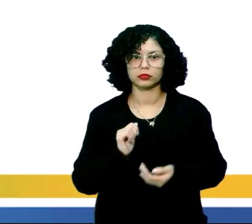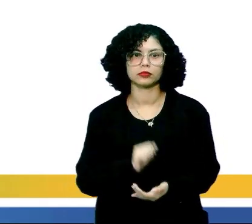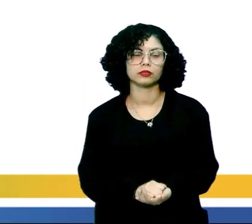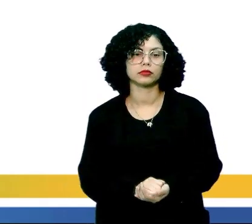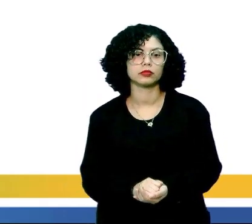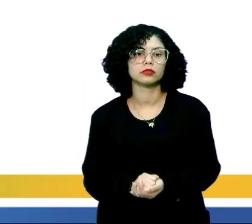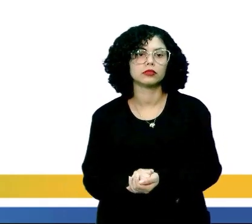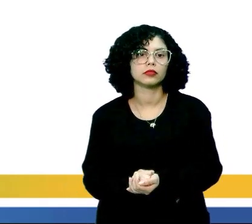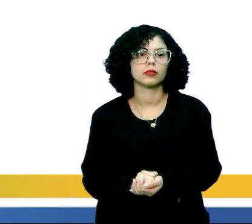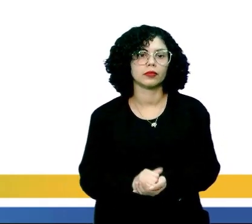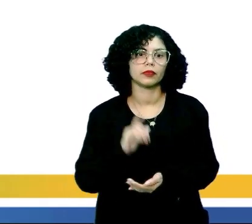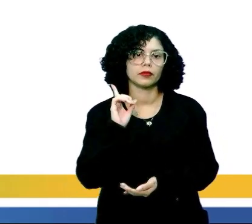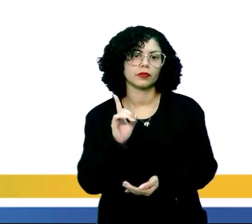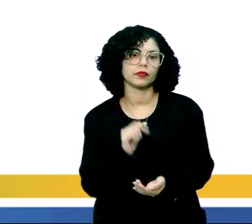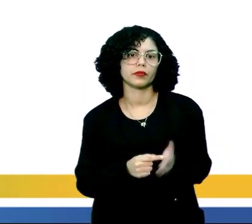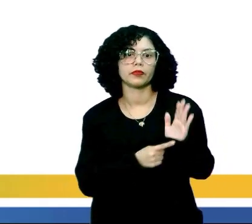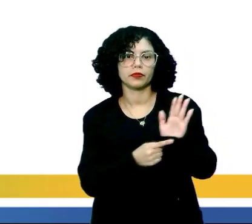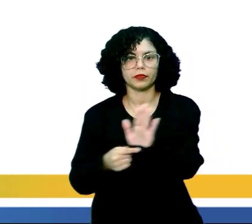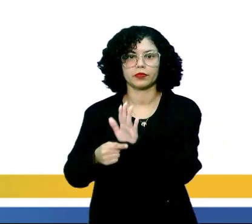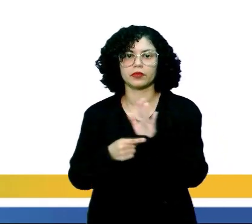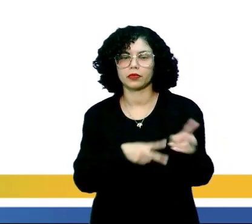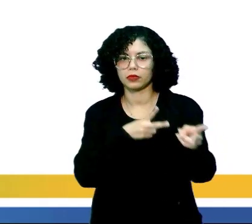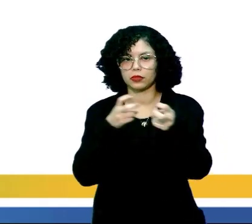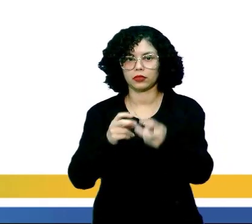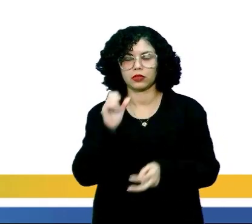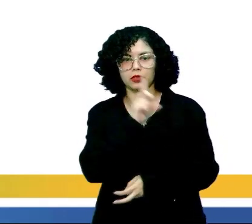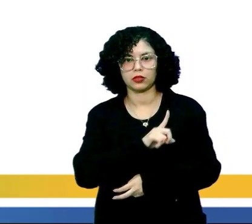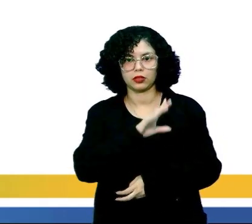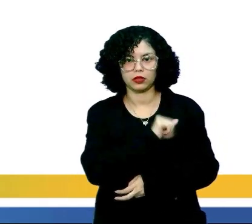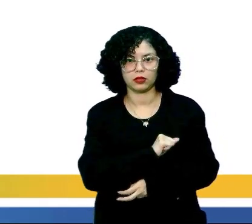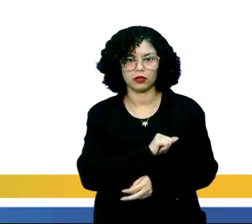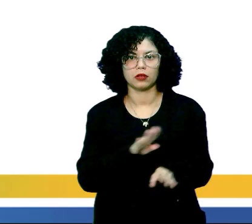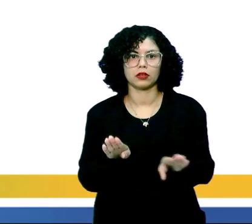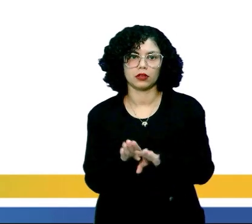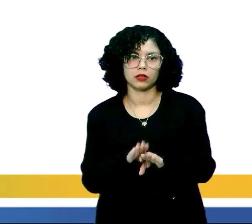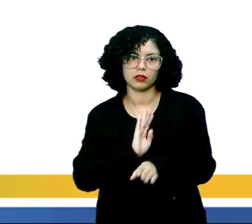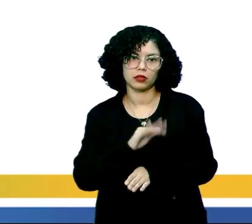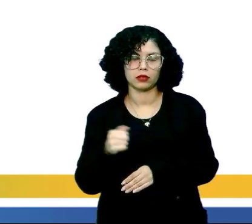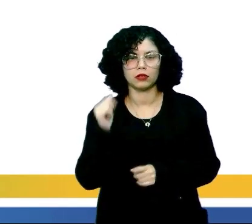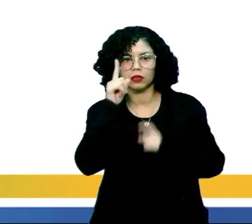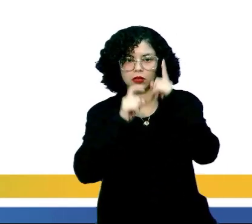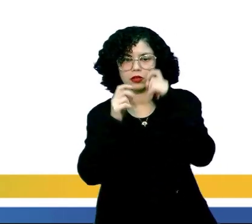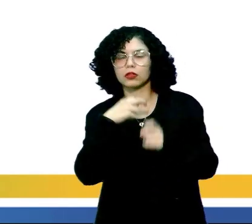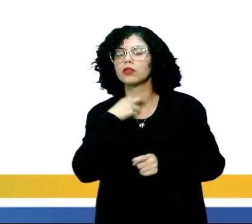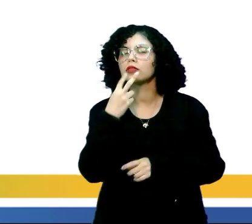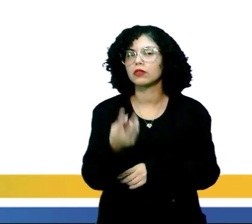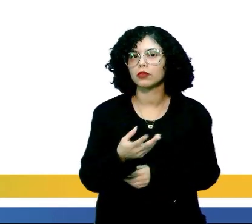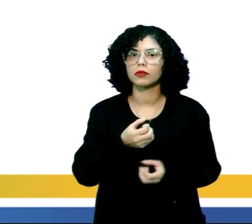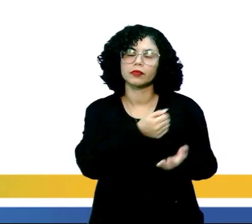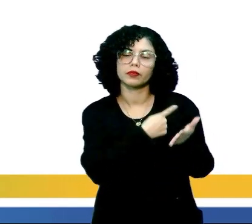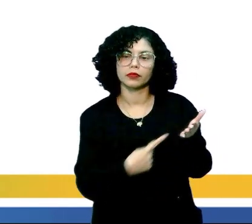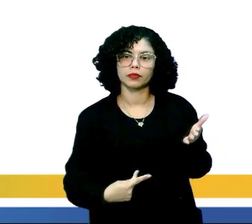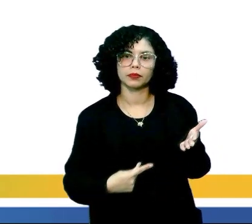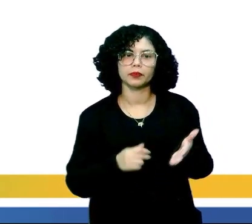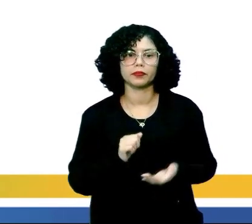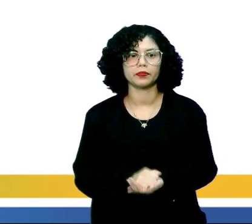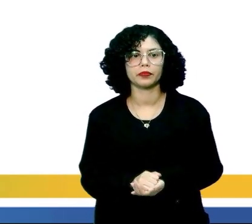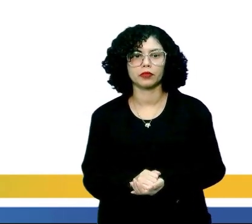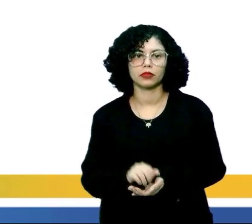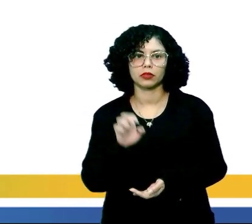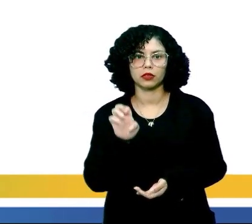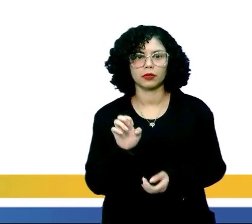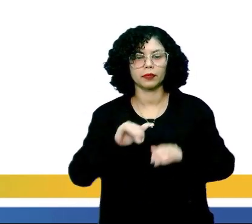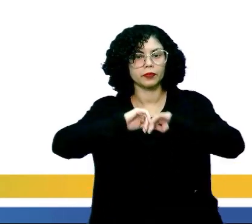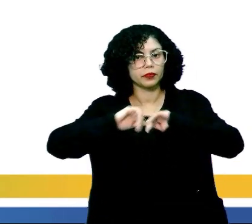poeta. Letra D, apresenta a concepção do romantismo quanto à expressão da voz do poeta.